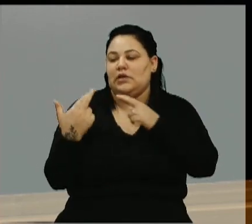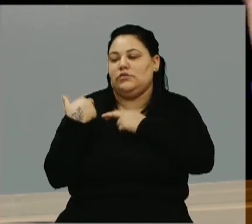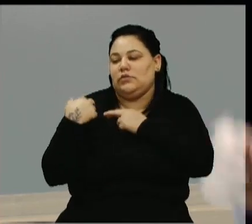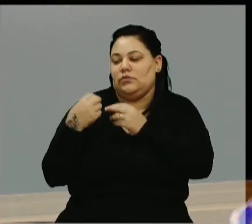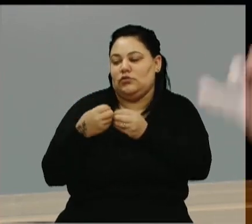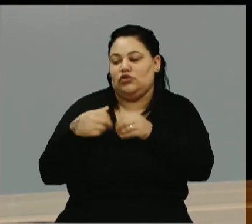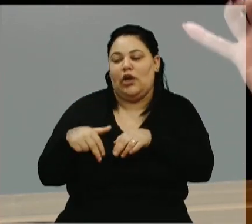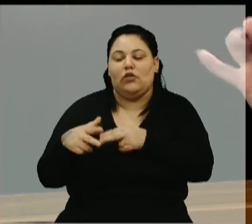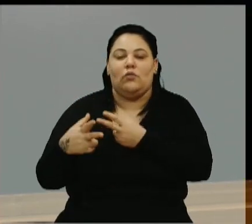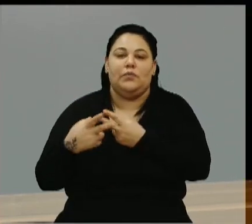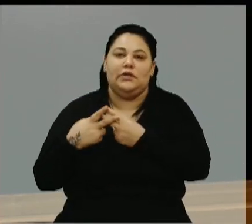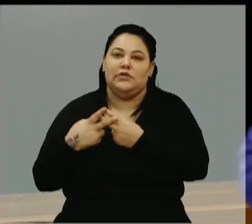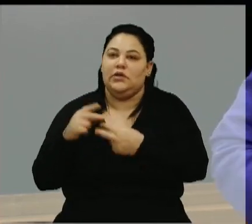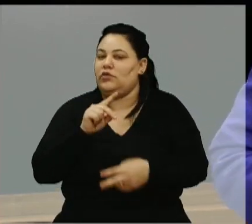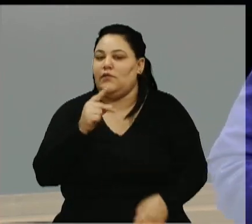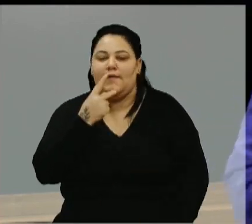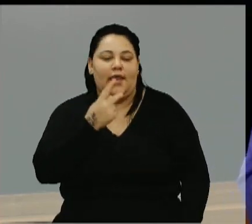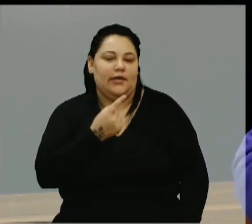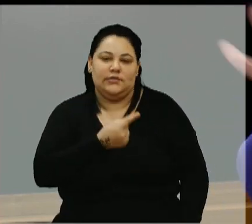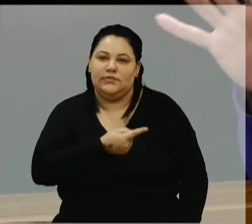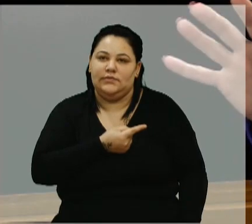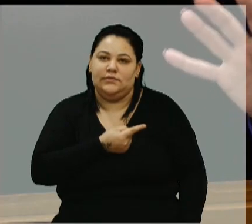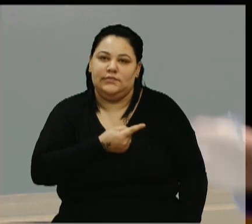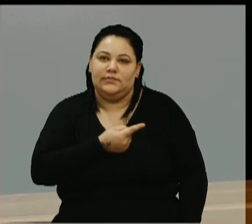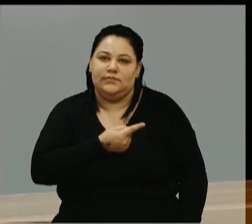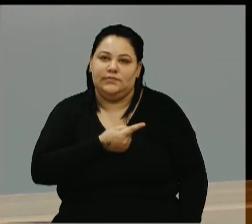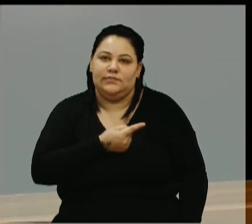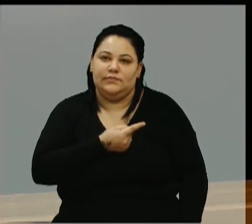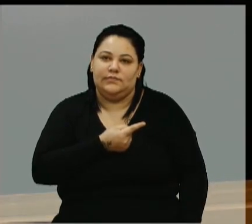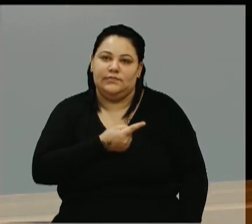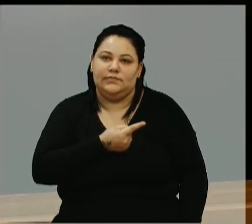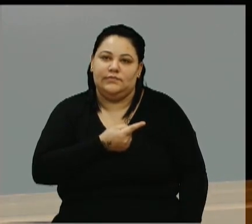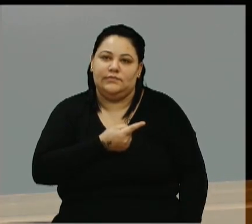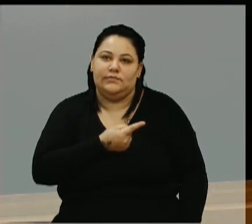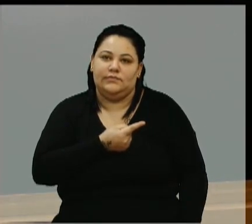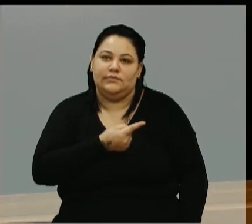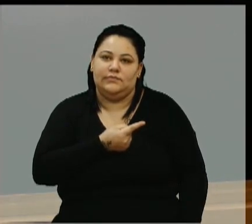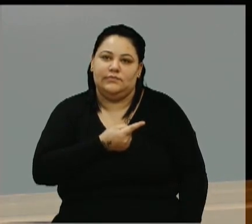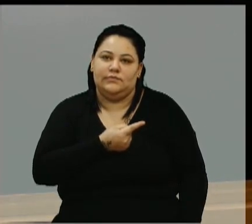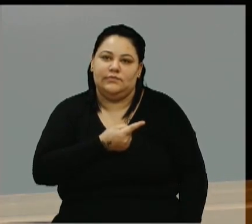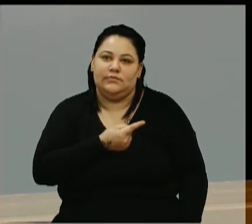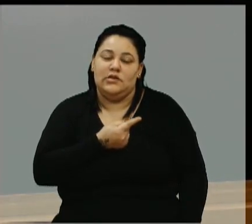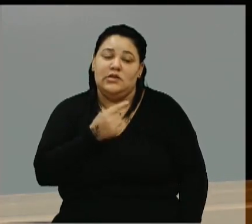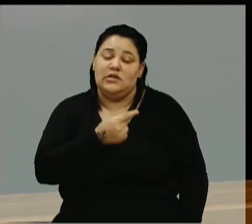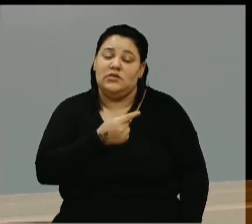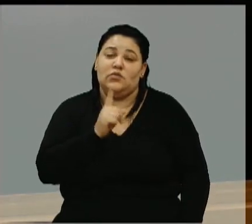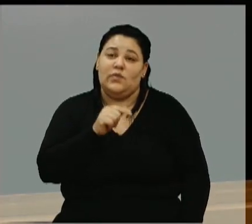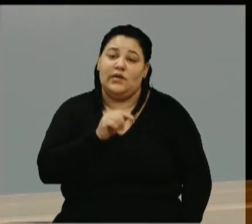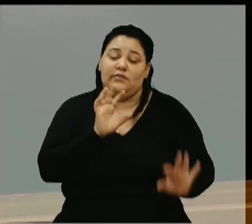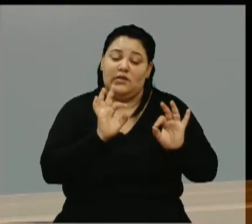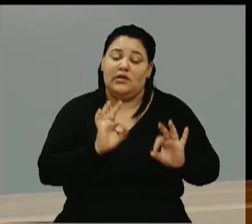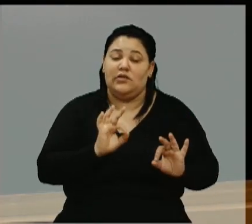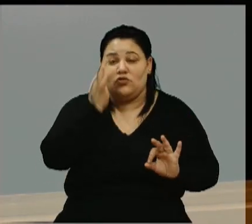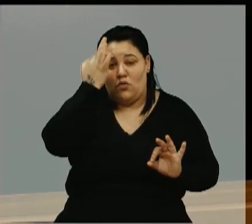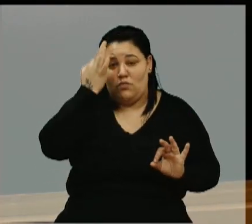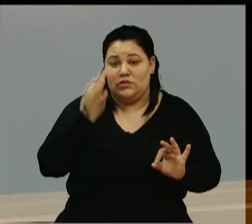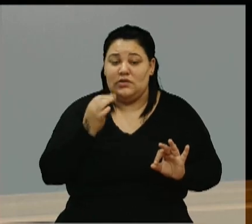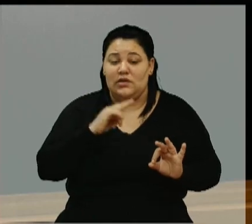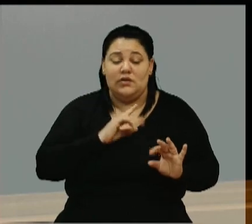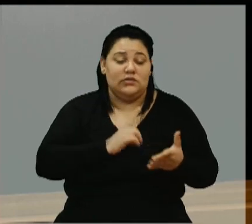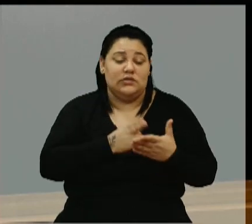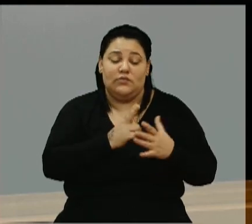prejudicado ou preso. Não disse isso, e isso foi uma questão de interpretação. Eu sempre vou